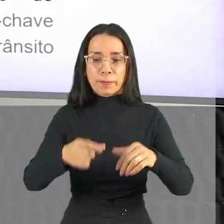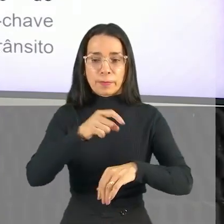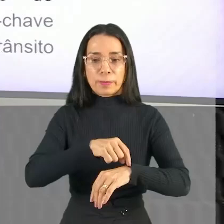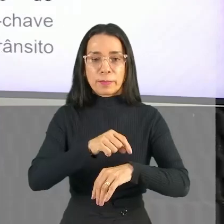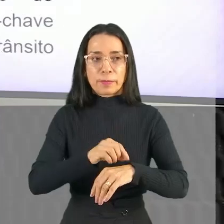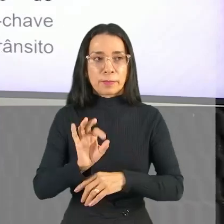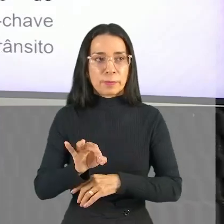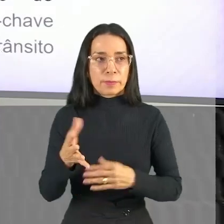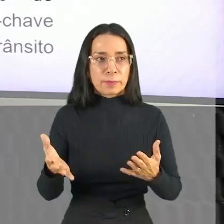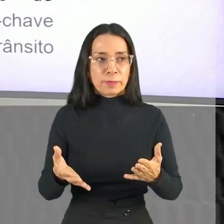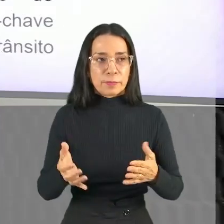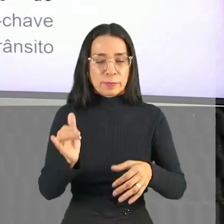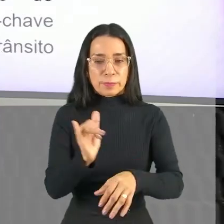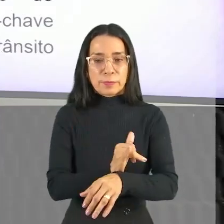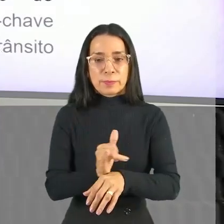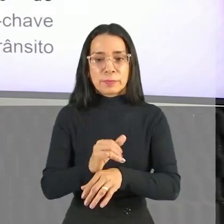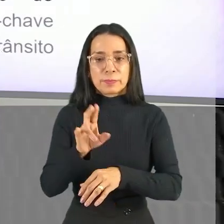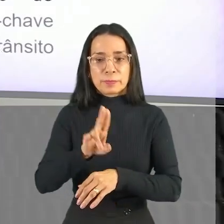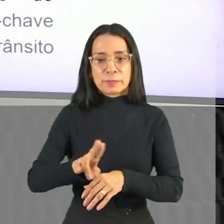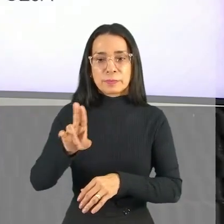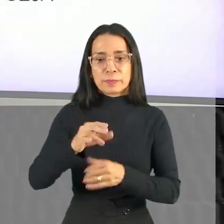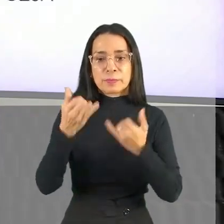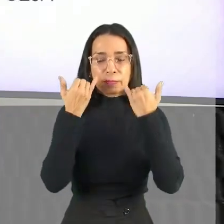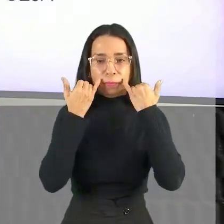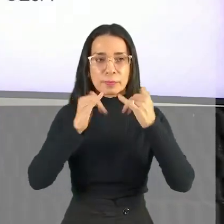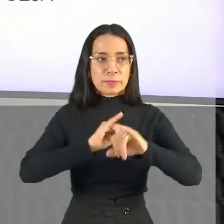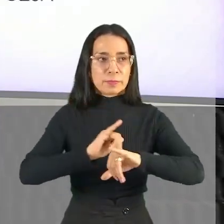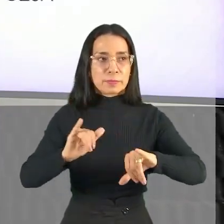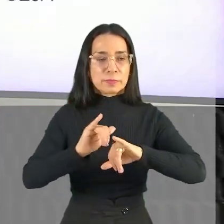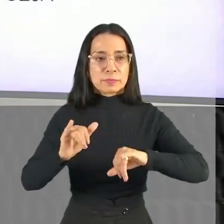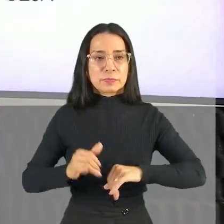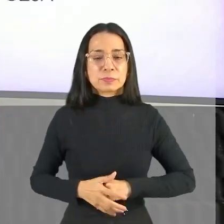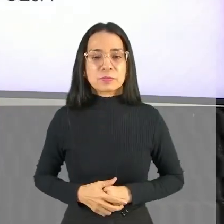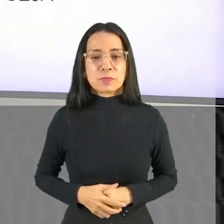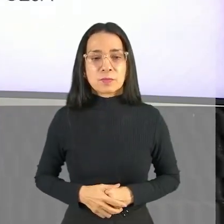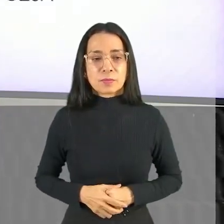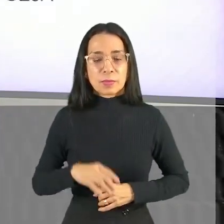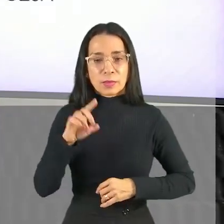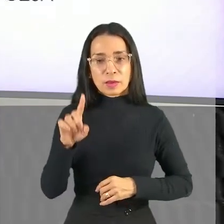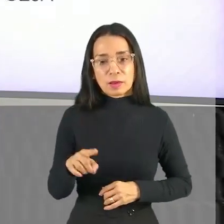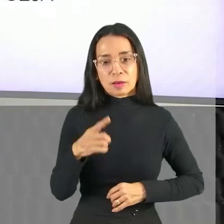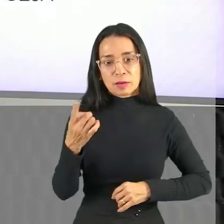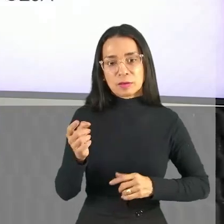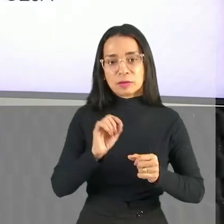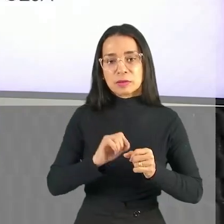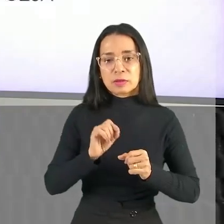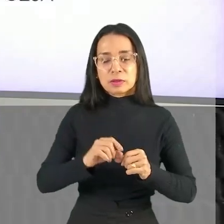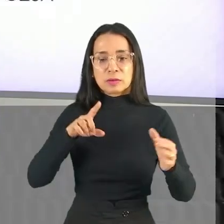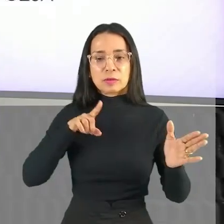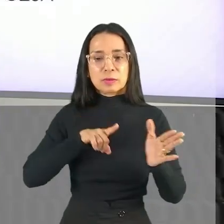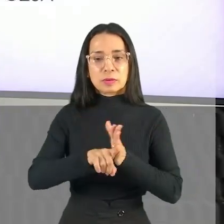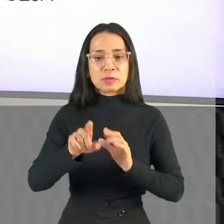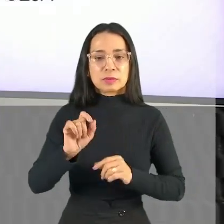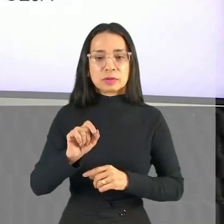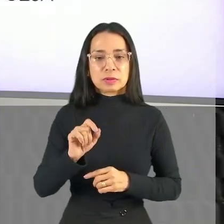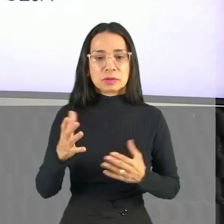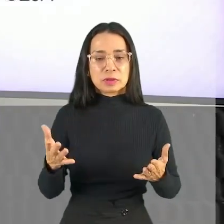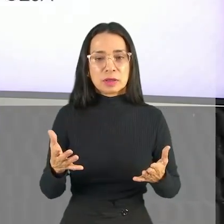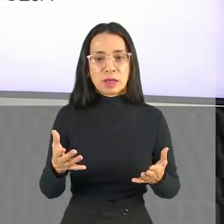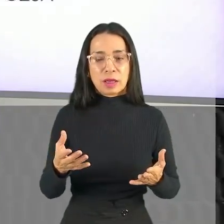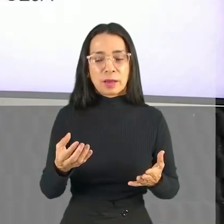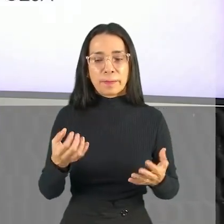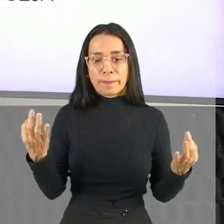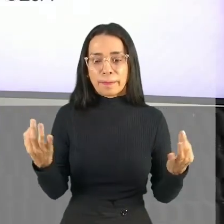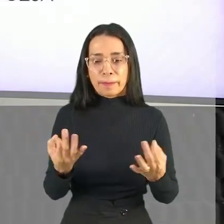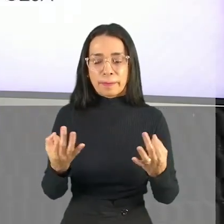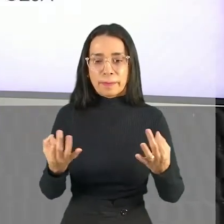momento estratégico para poder utilizar essa informação. E aí, em seguida, eu faço uma pergunta que é